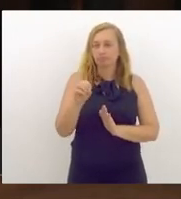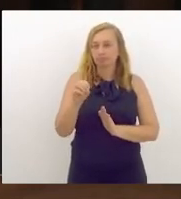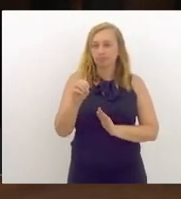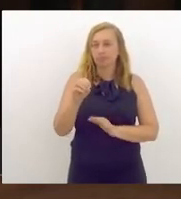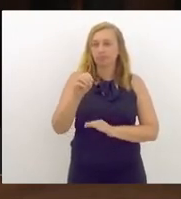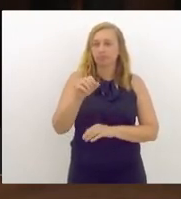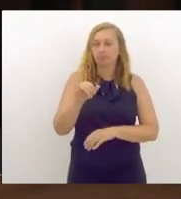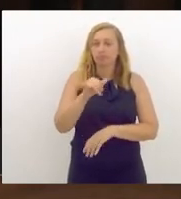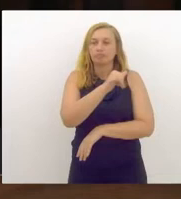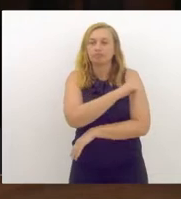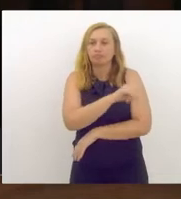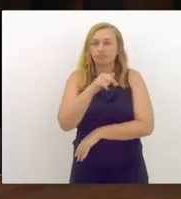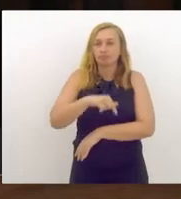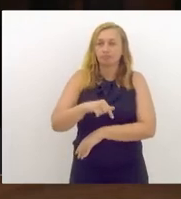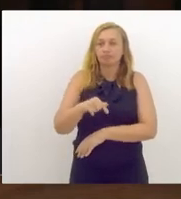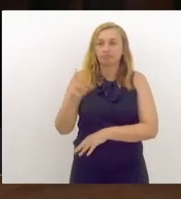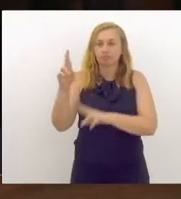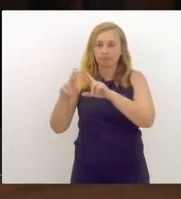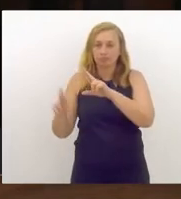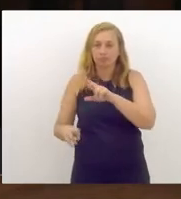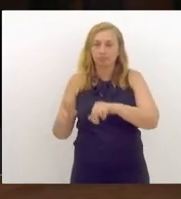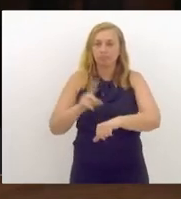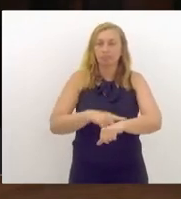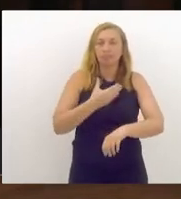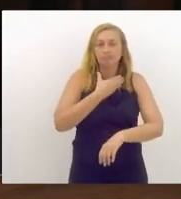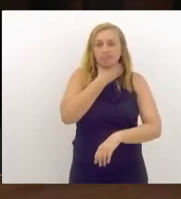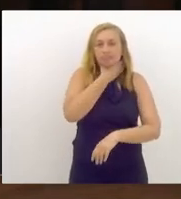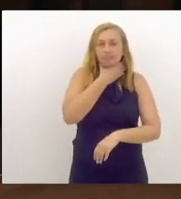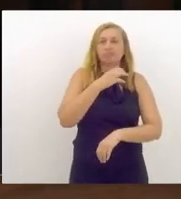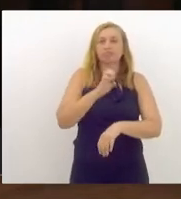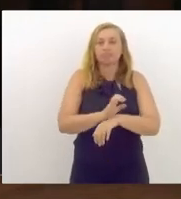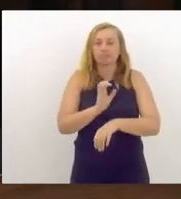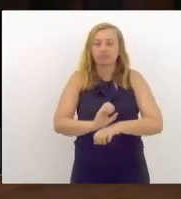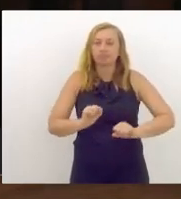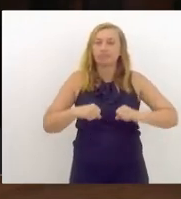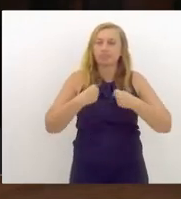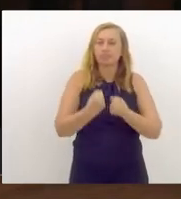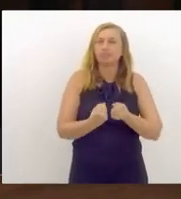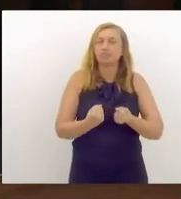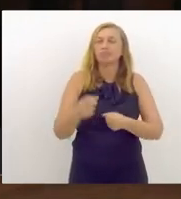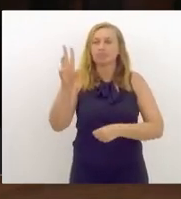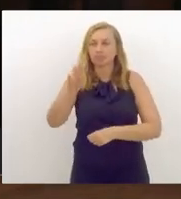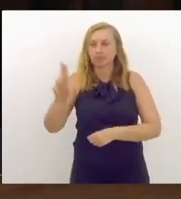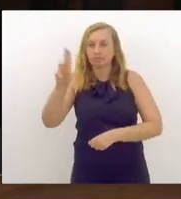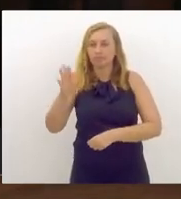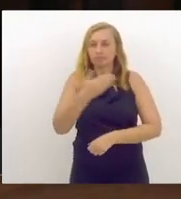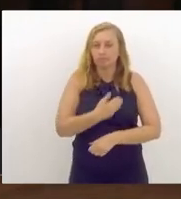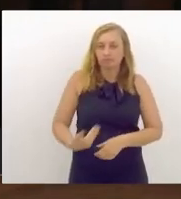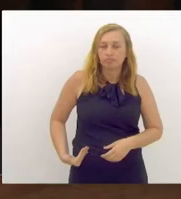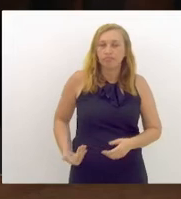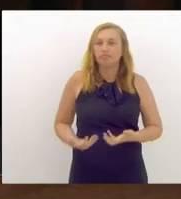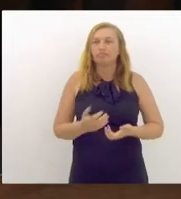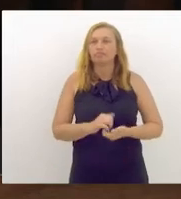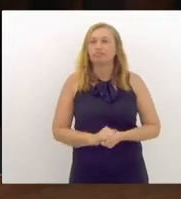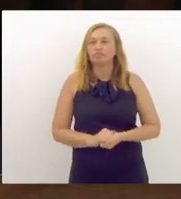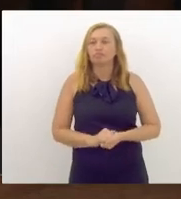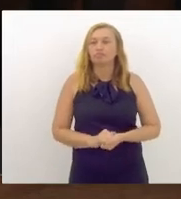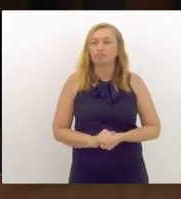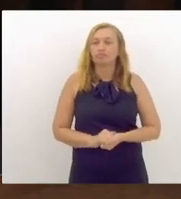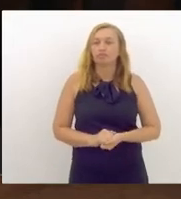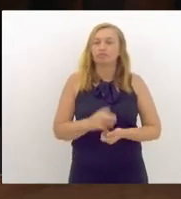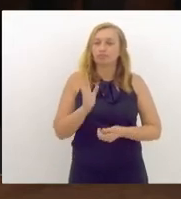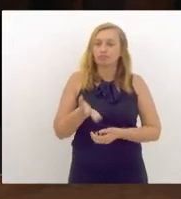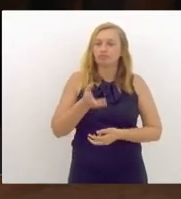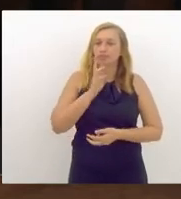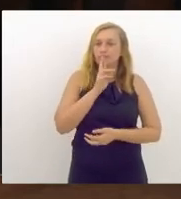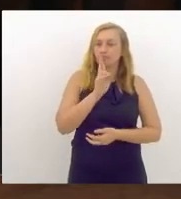surge todo esse movimento de crise do Estado de defesa da universidade pública de tentar né aí já